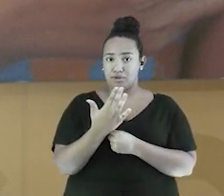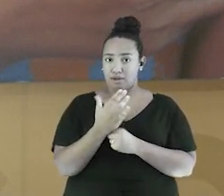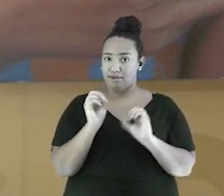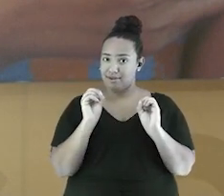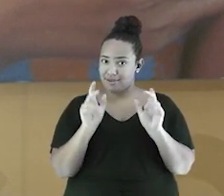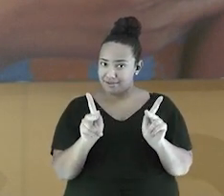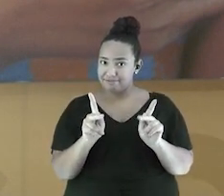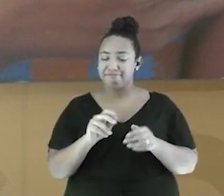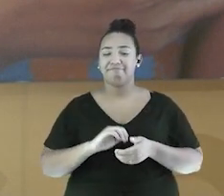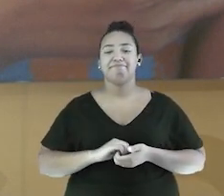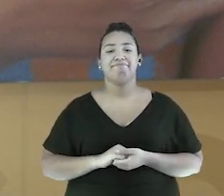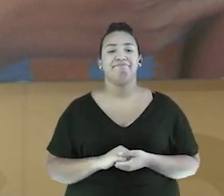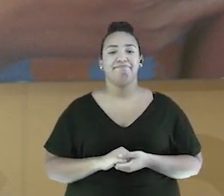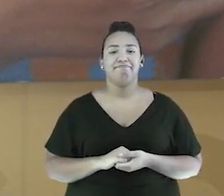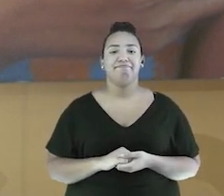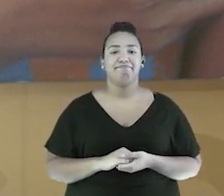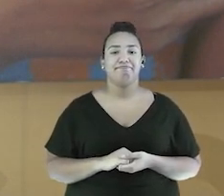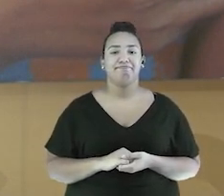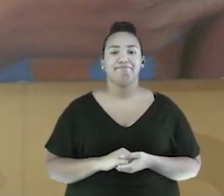com vocês.